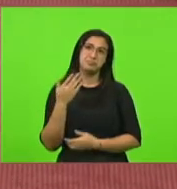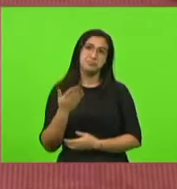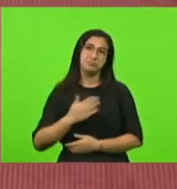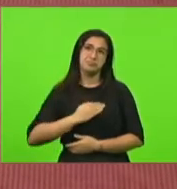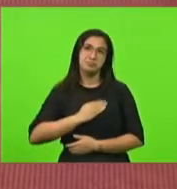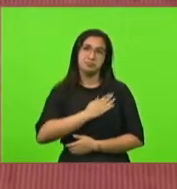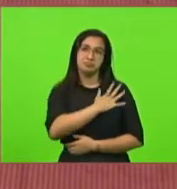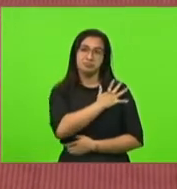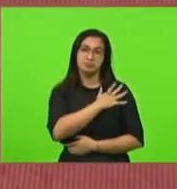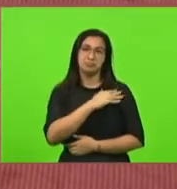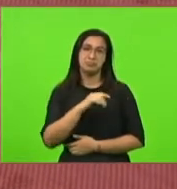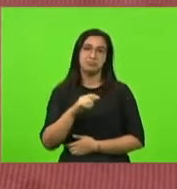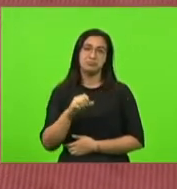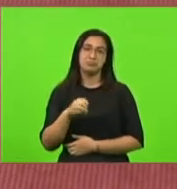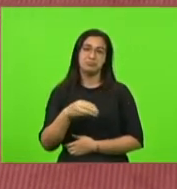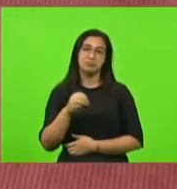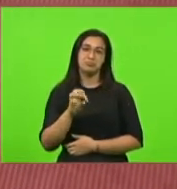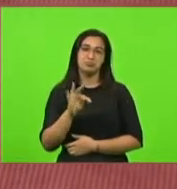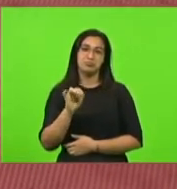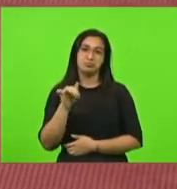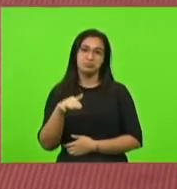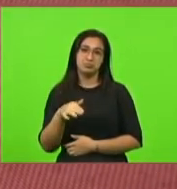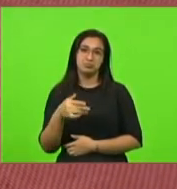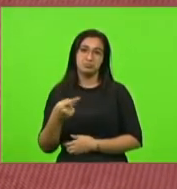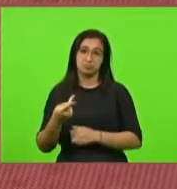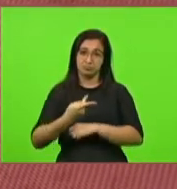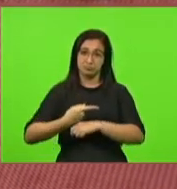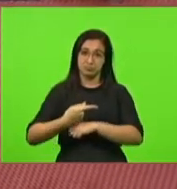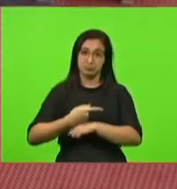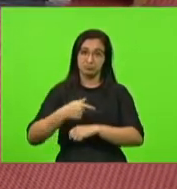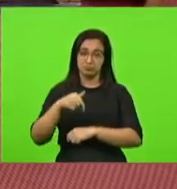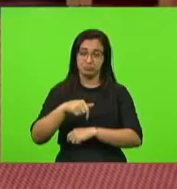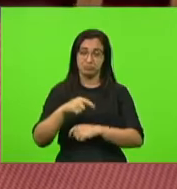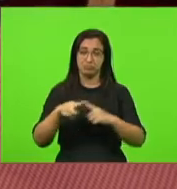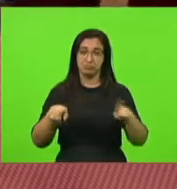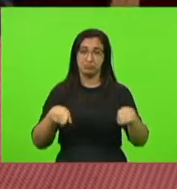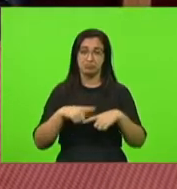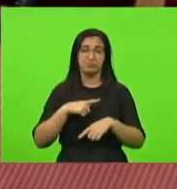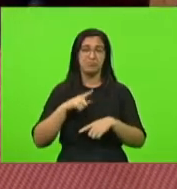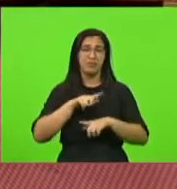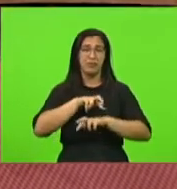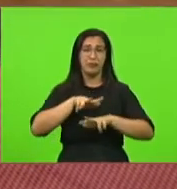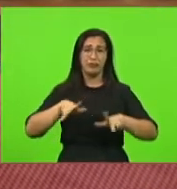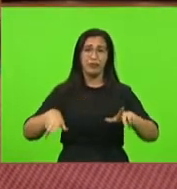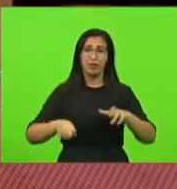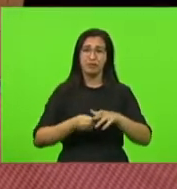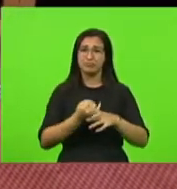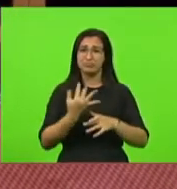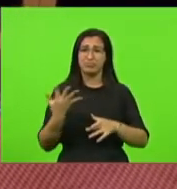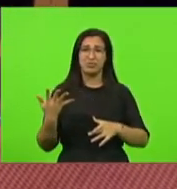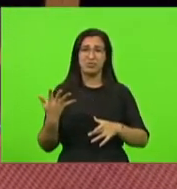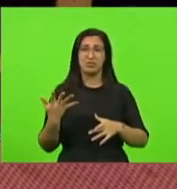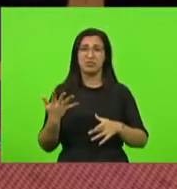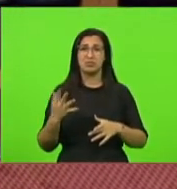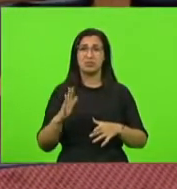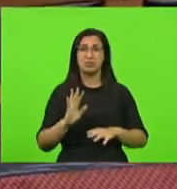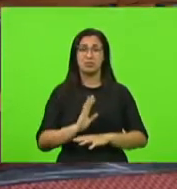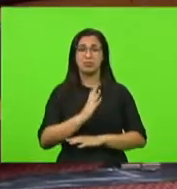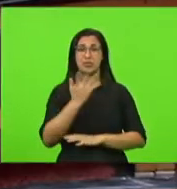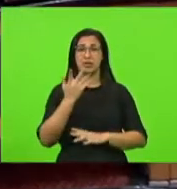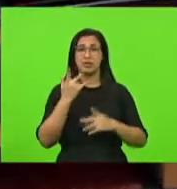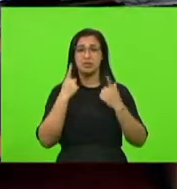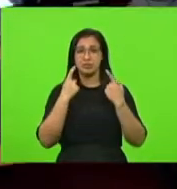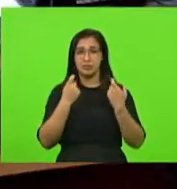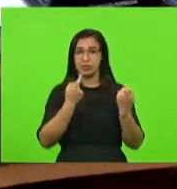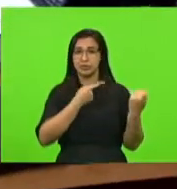Lotim nos procurou no gabinete. Existem hoje inúmeros casos de violência contra agentes de segurança pública.